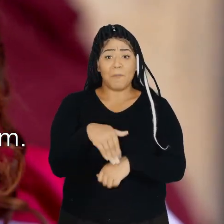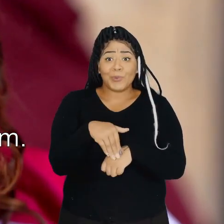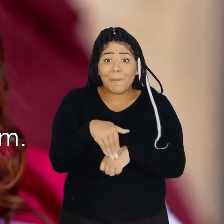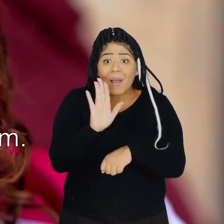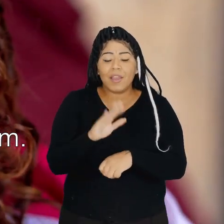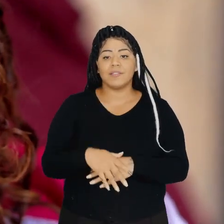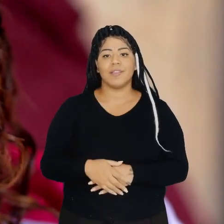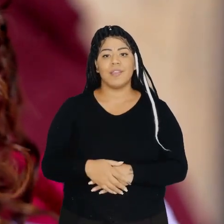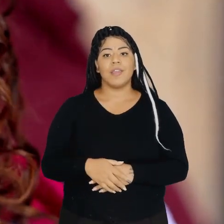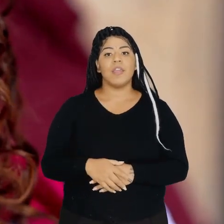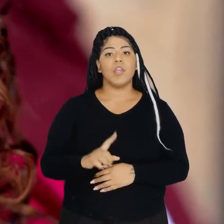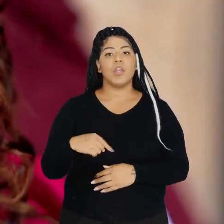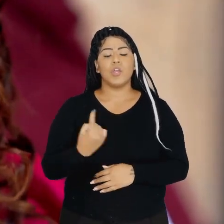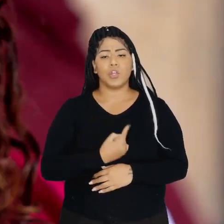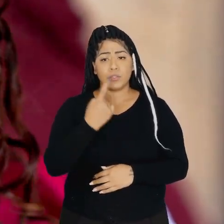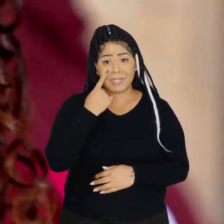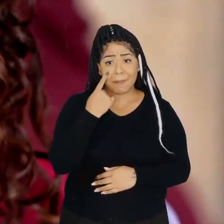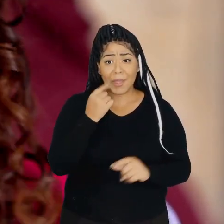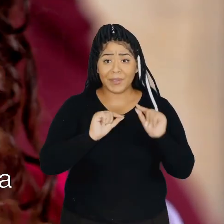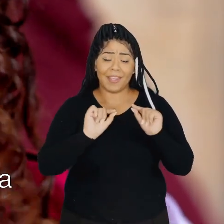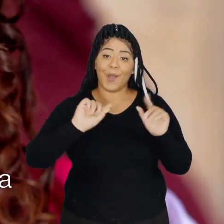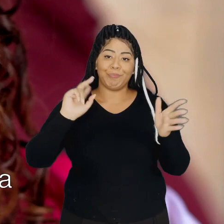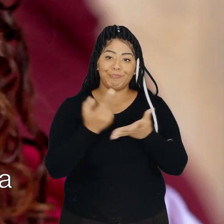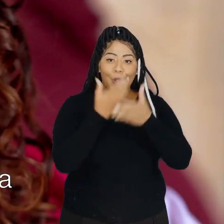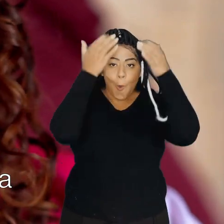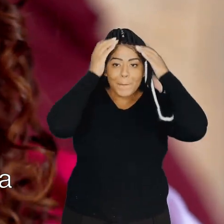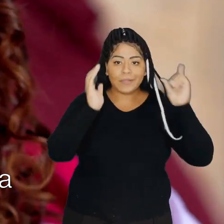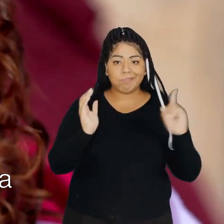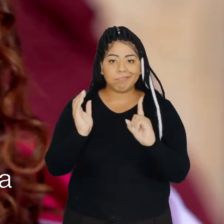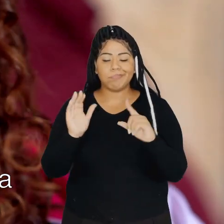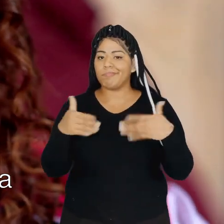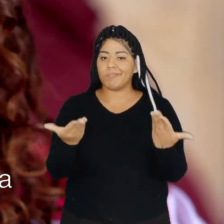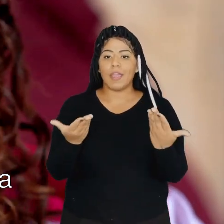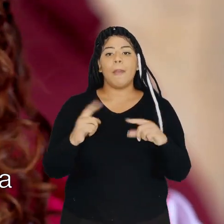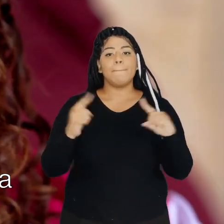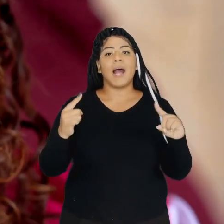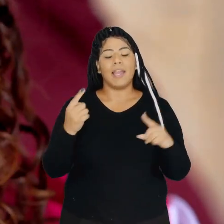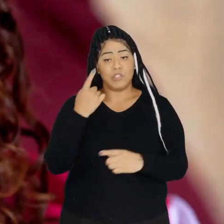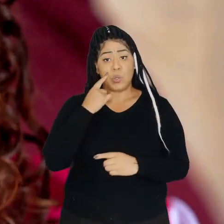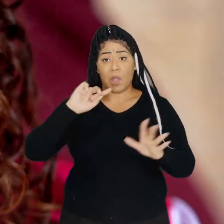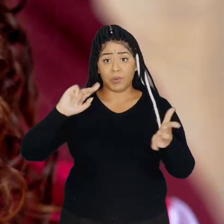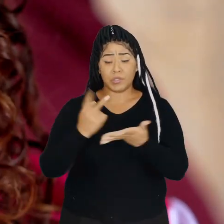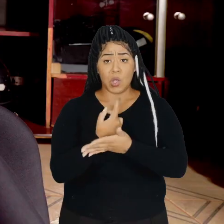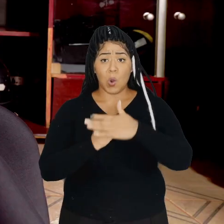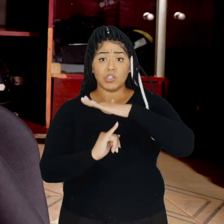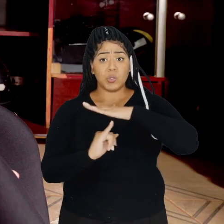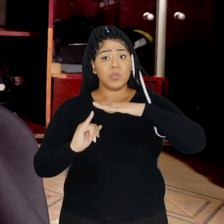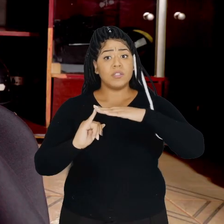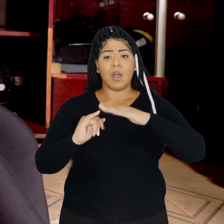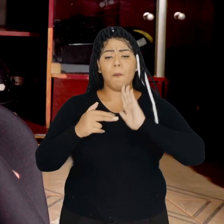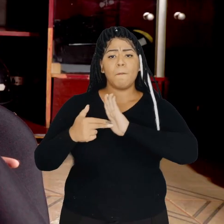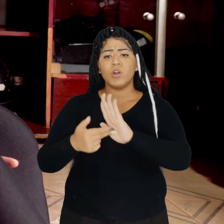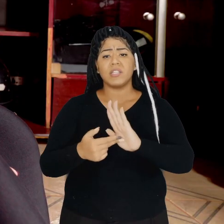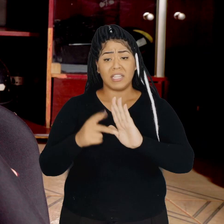do que isso. E a gente percebeu que às vezes o príncipe não vem e a gente precisa se salvar. Então o La Liga trouxe essa temática bem viva para a gente. Ser mulher não